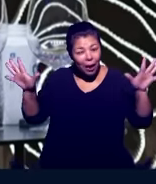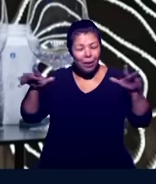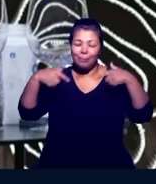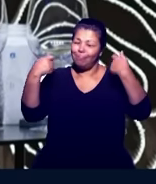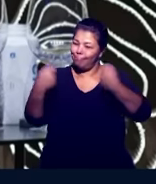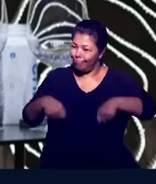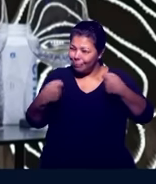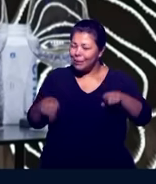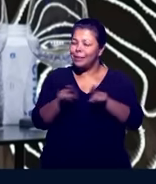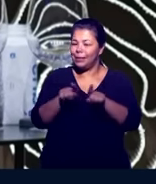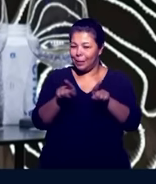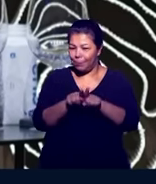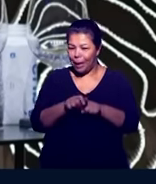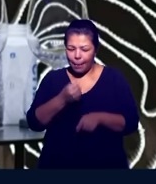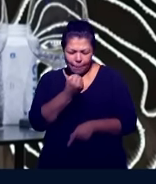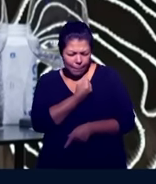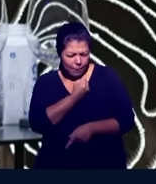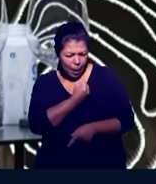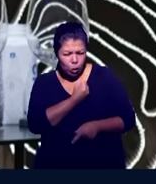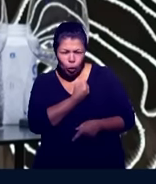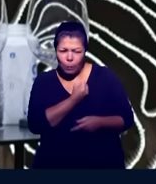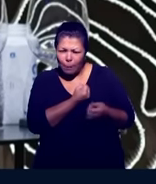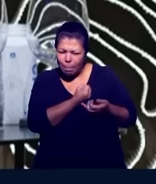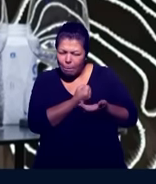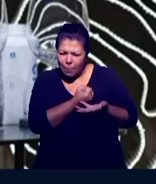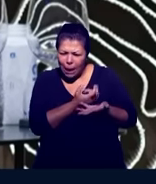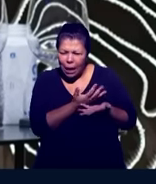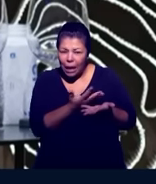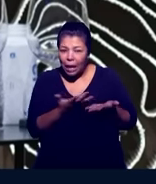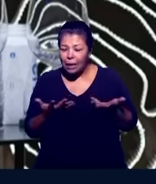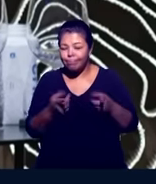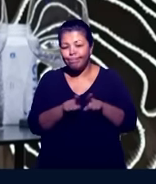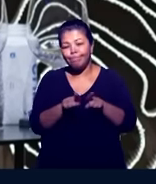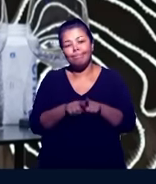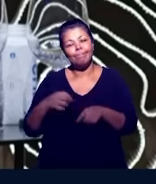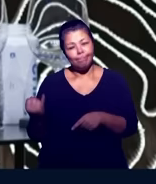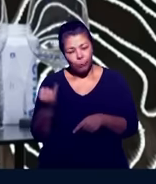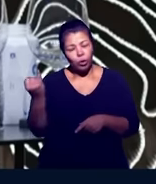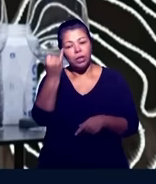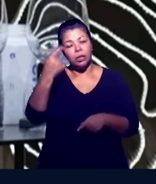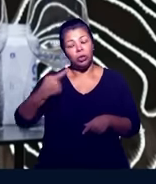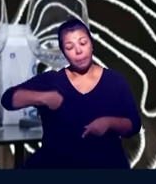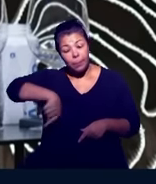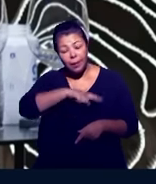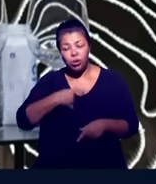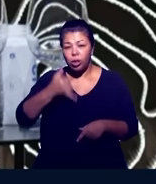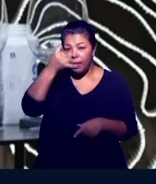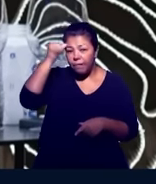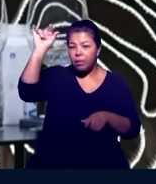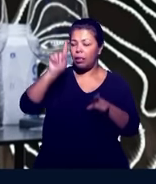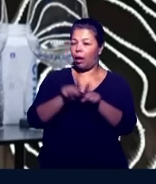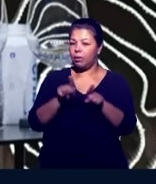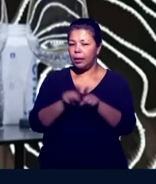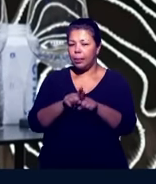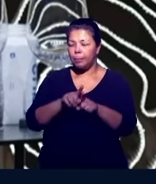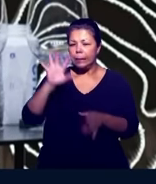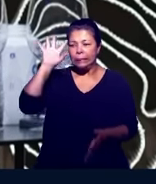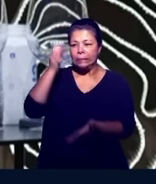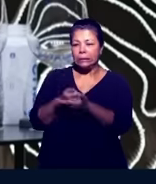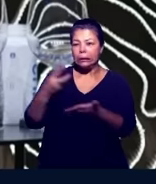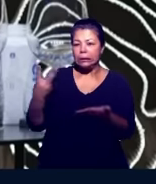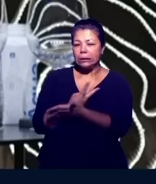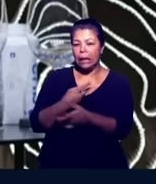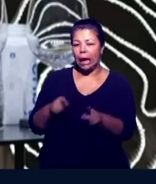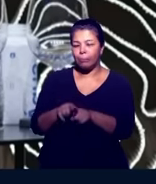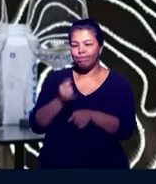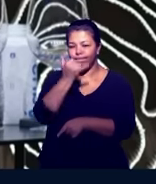importantes relevantes para que a gente não Tome uma decisão errada tanto de investimento quanto de política pública